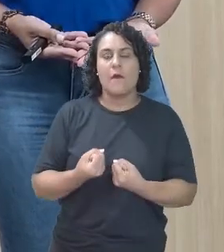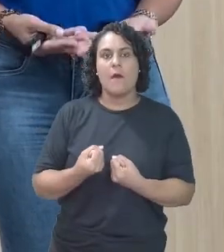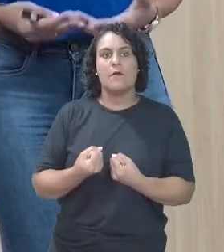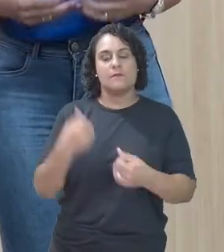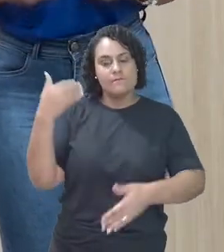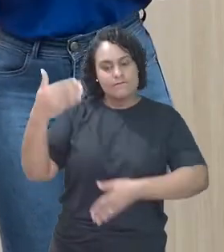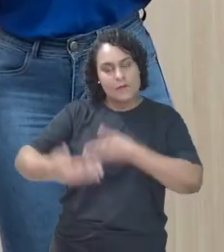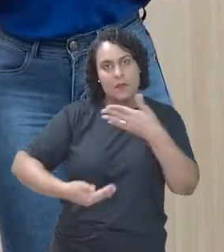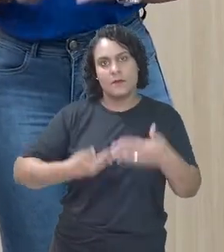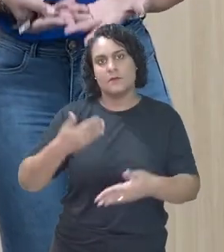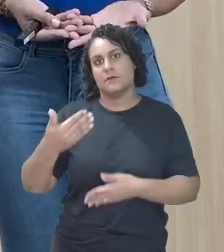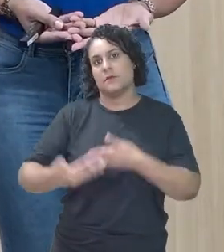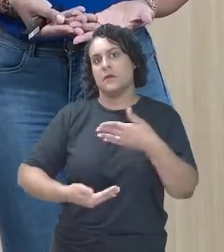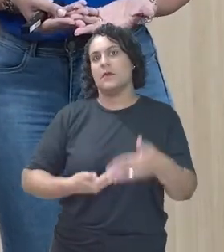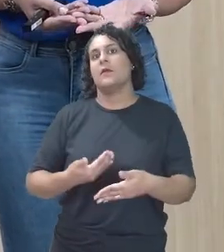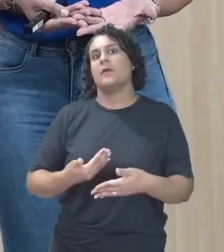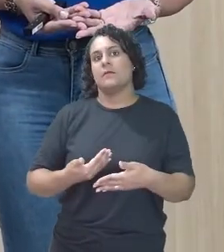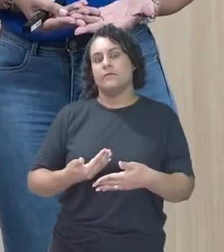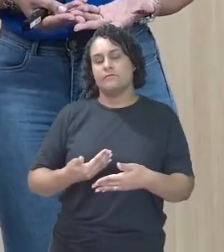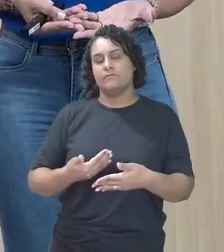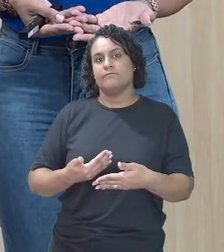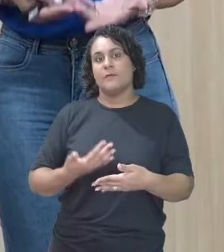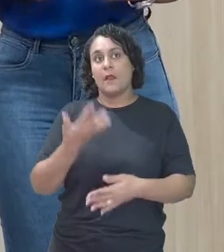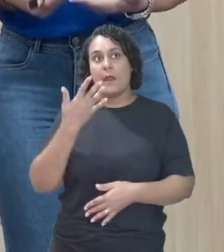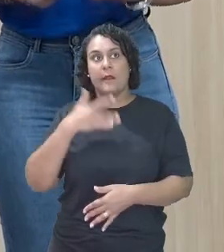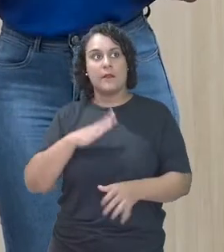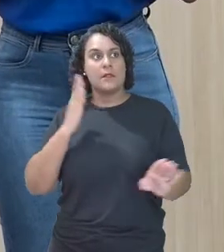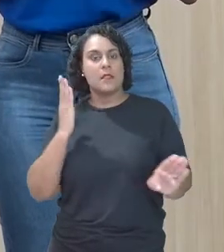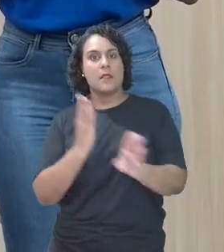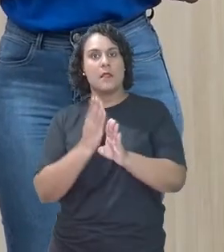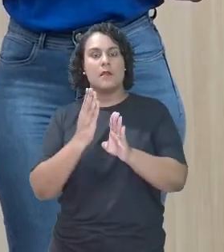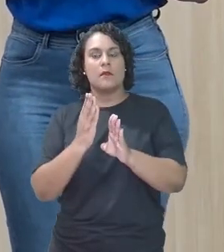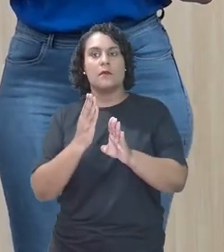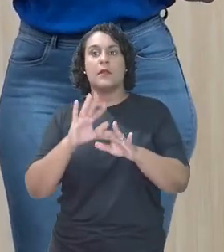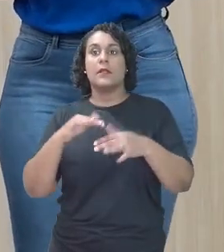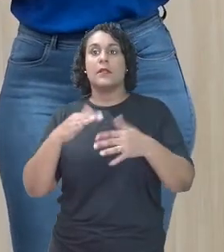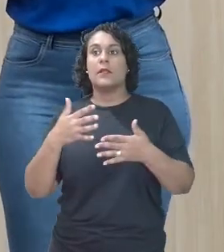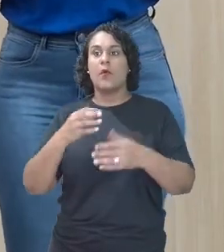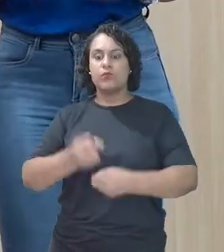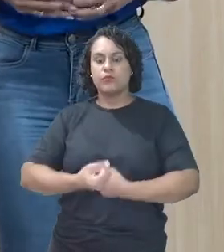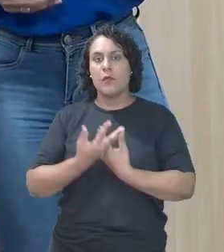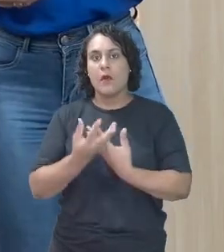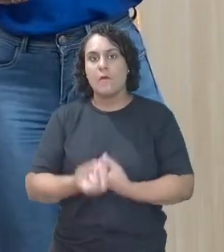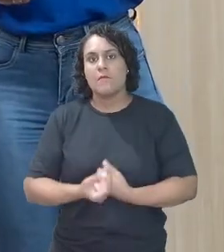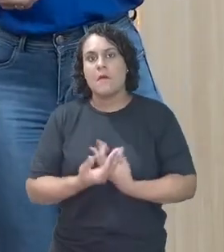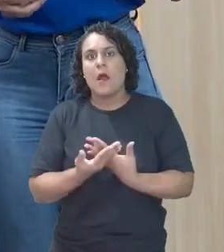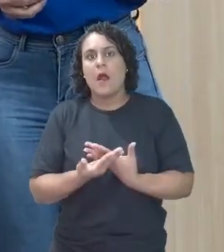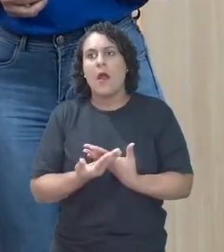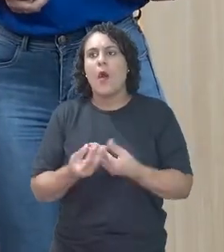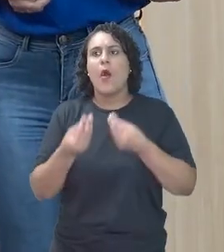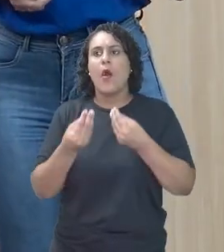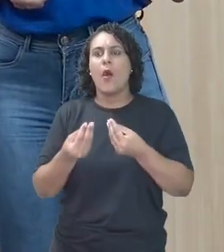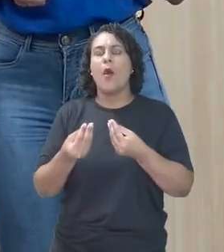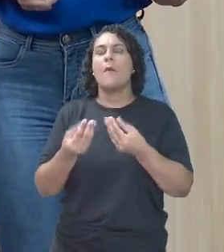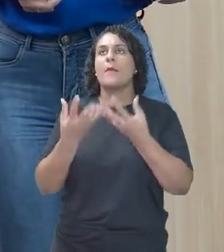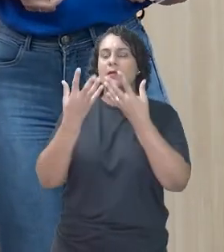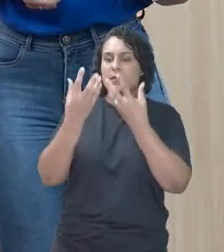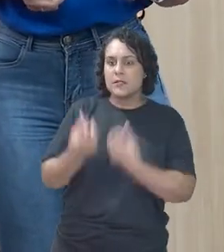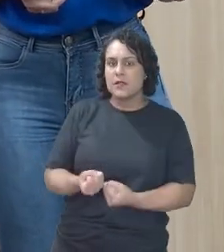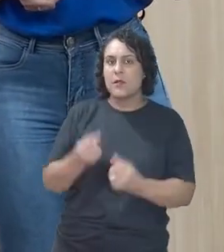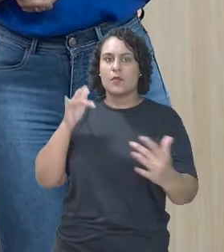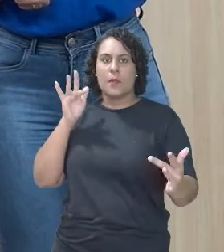ele participe, ela faz com que ele descubra, né? E a externalização se configura a partir da aceitação,